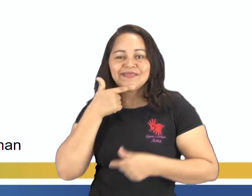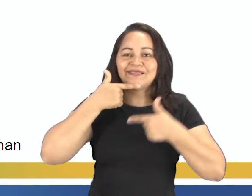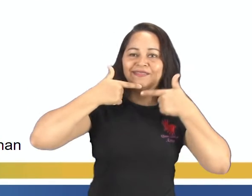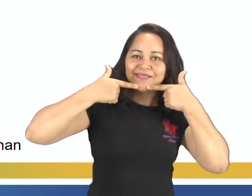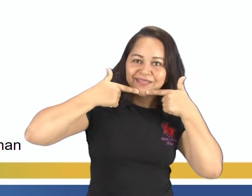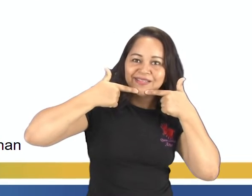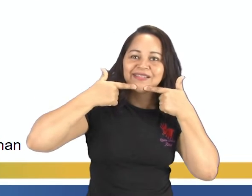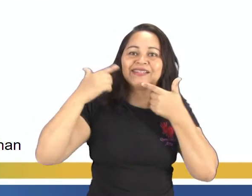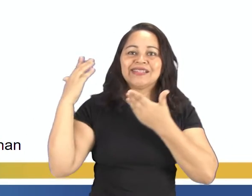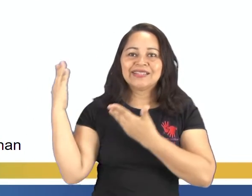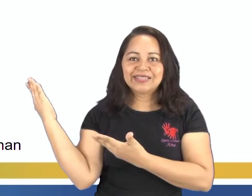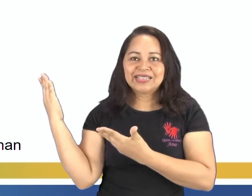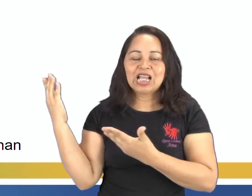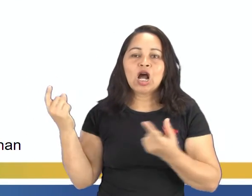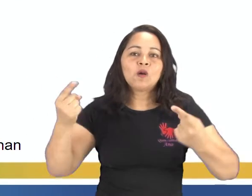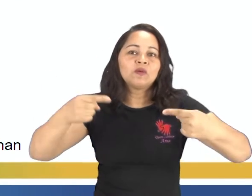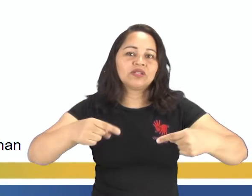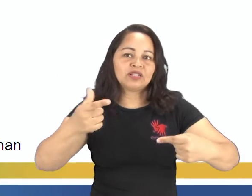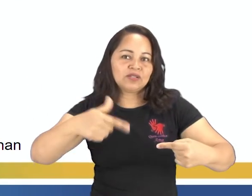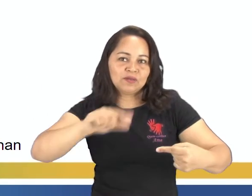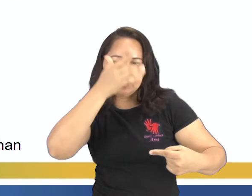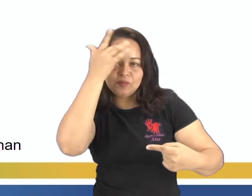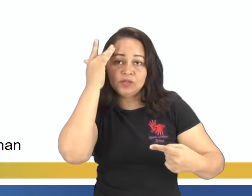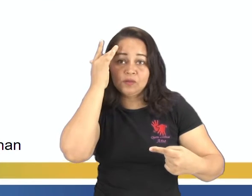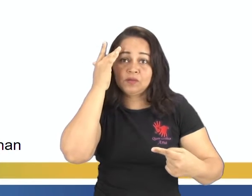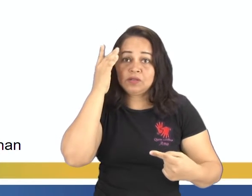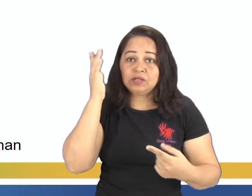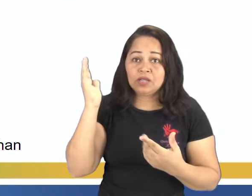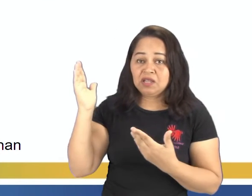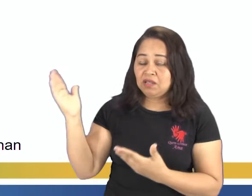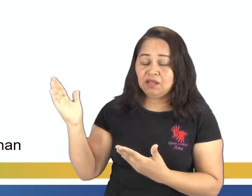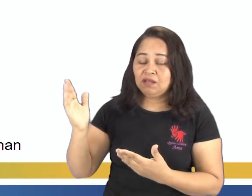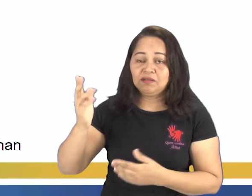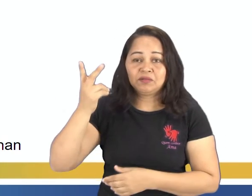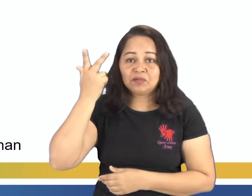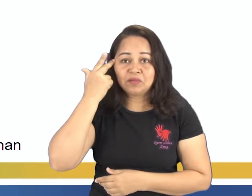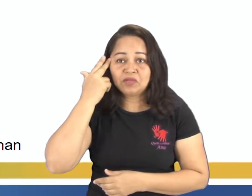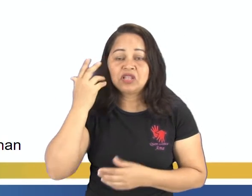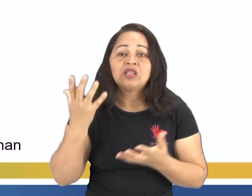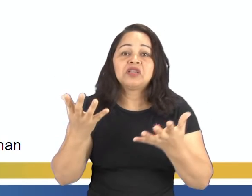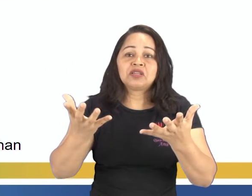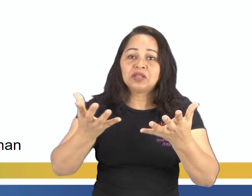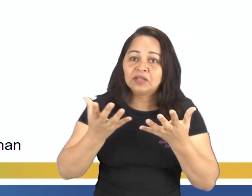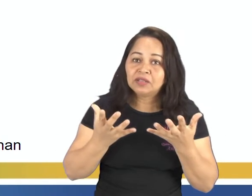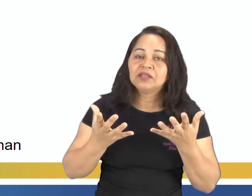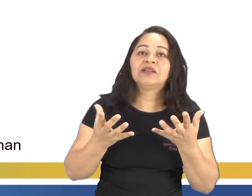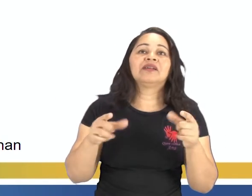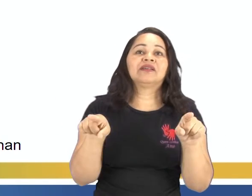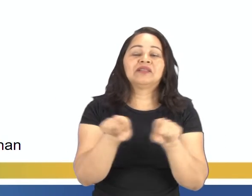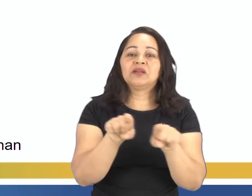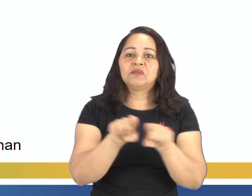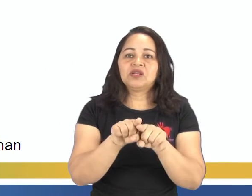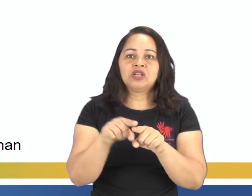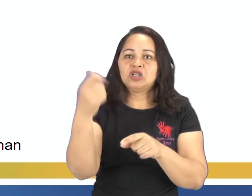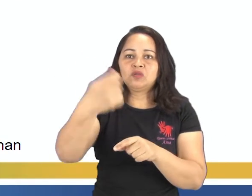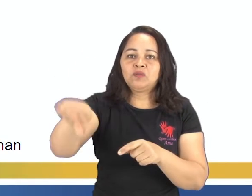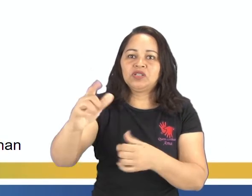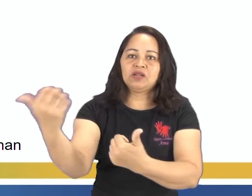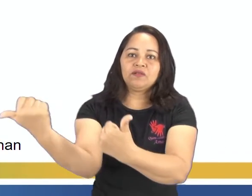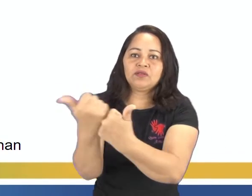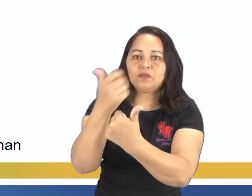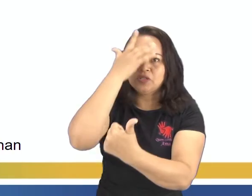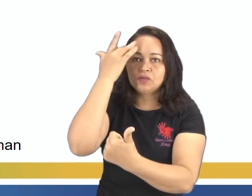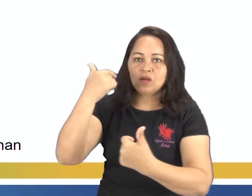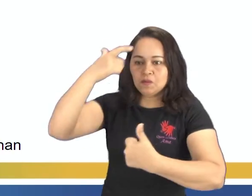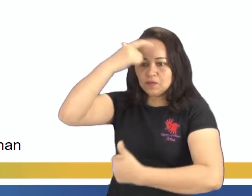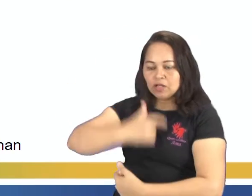Então, ao contrário da maioria das outras estrelas do cinema, ele fez questão de atuar em suas cenas sem dublês ou